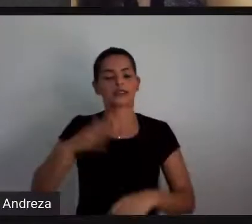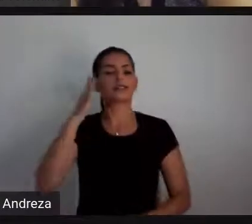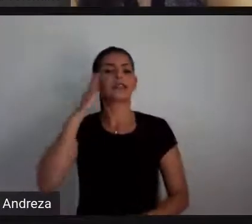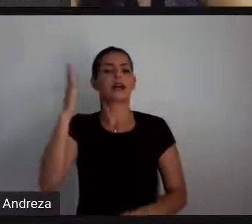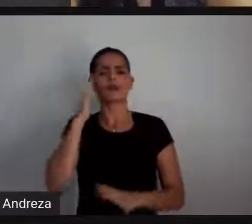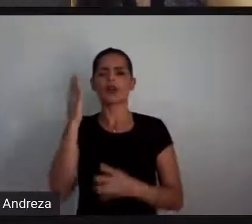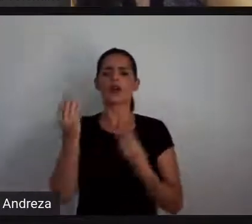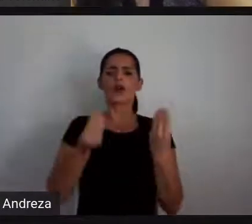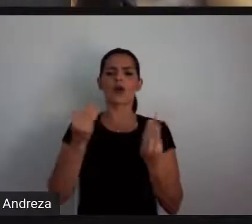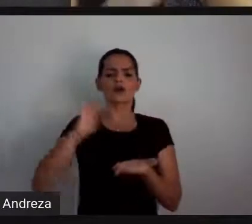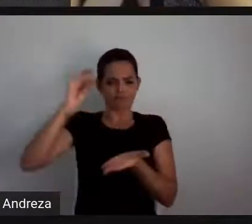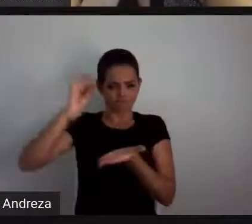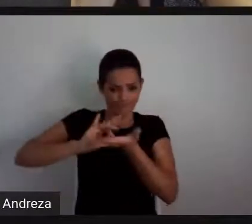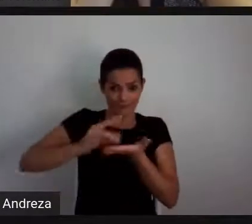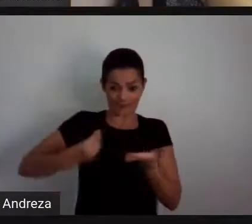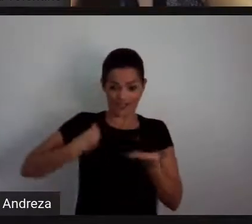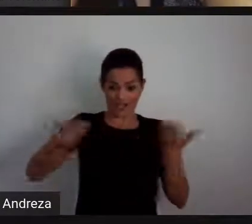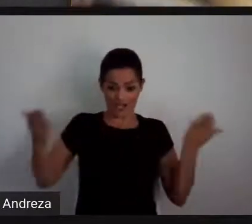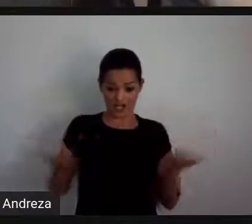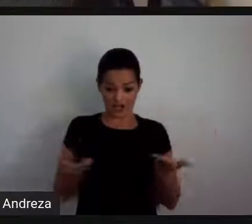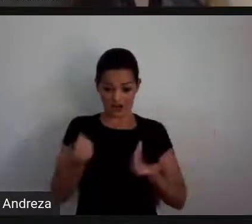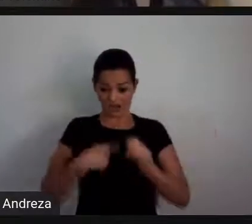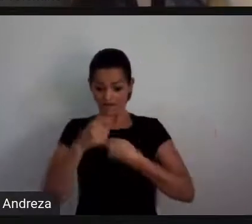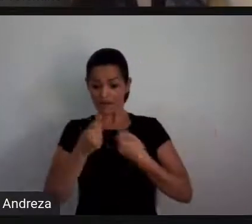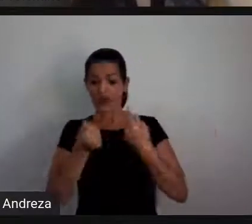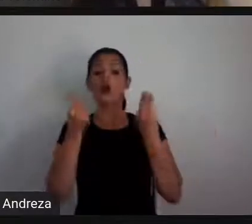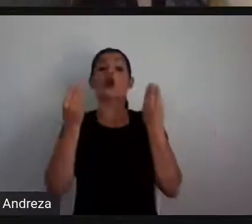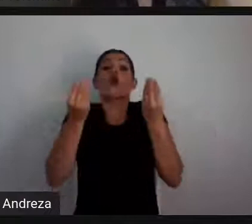financeira, né? Então, muitas pessoas chegam para nós nos